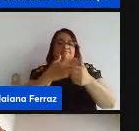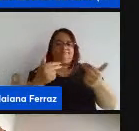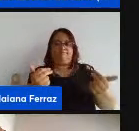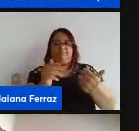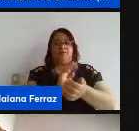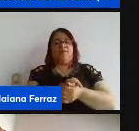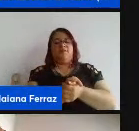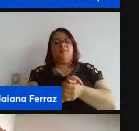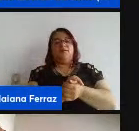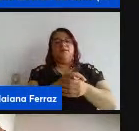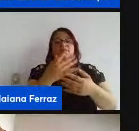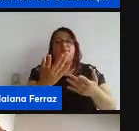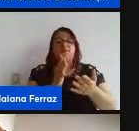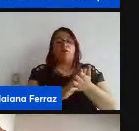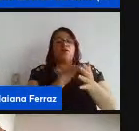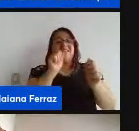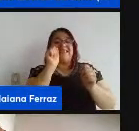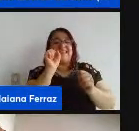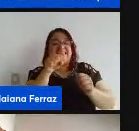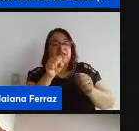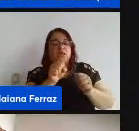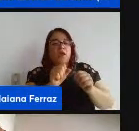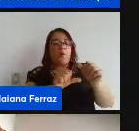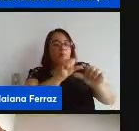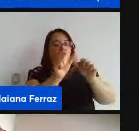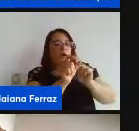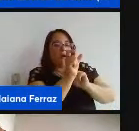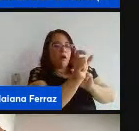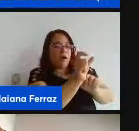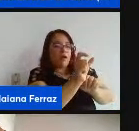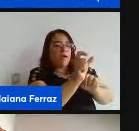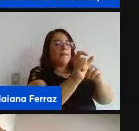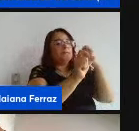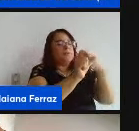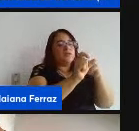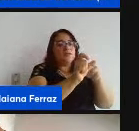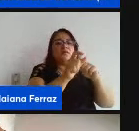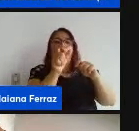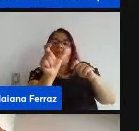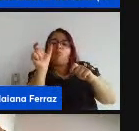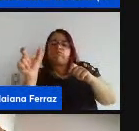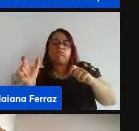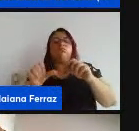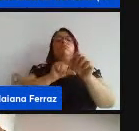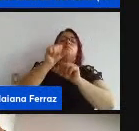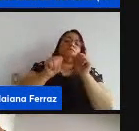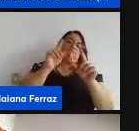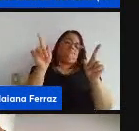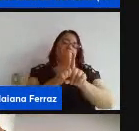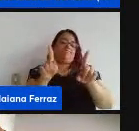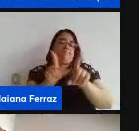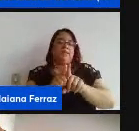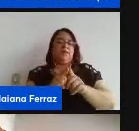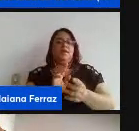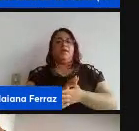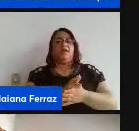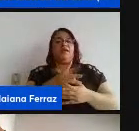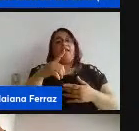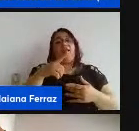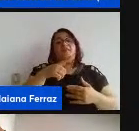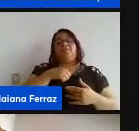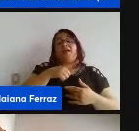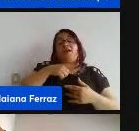tem, ao mudar um elemento, a gente tem que mudar os outros, né? A gente teria mais um aqui, mas eu não teria tempo,